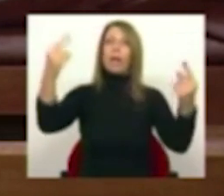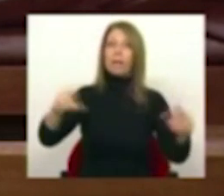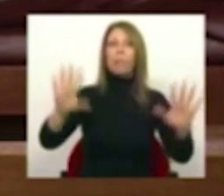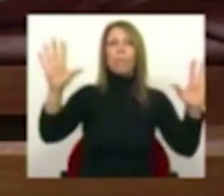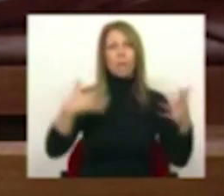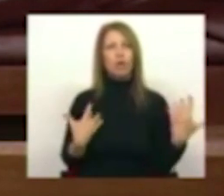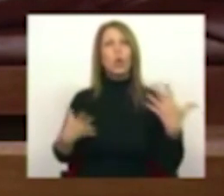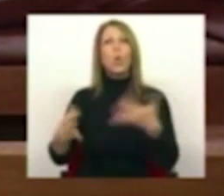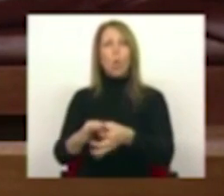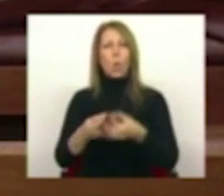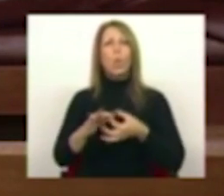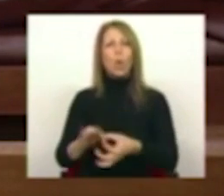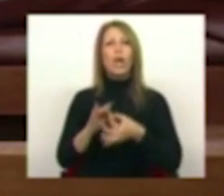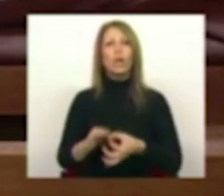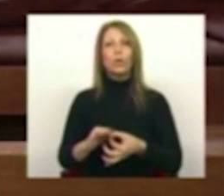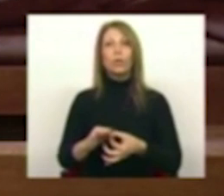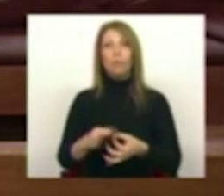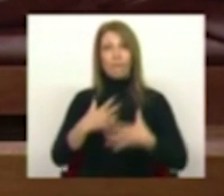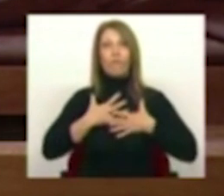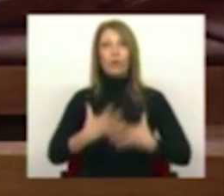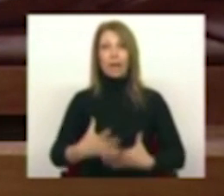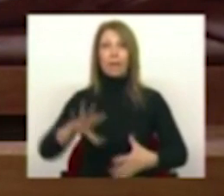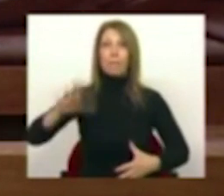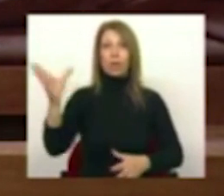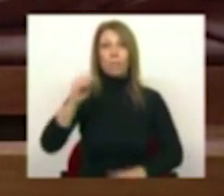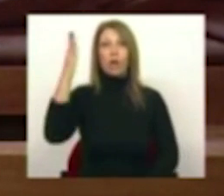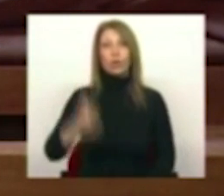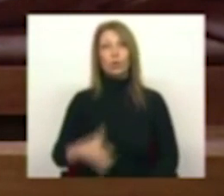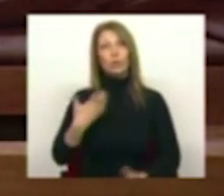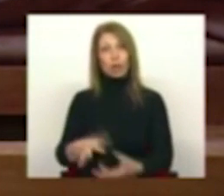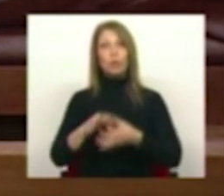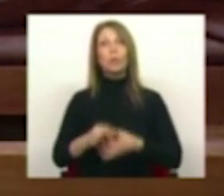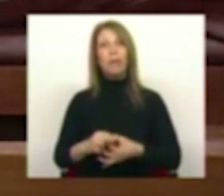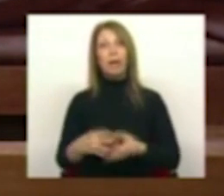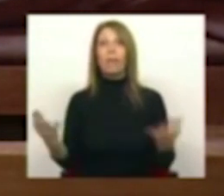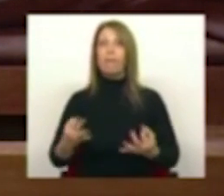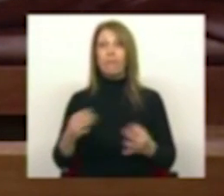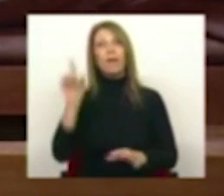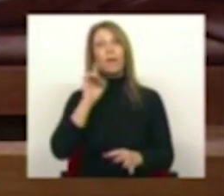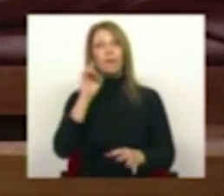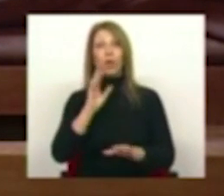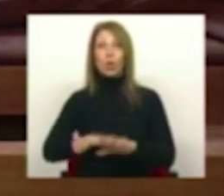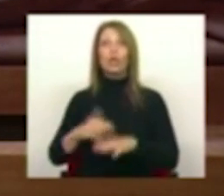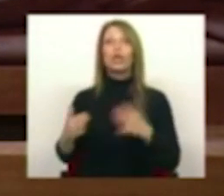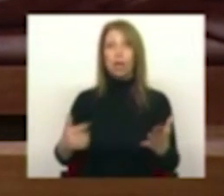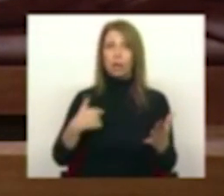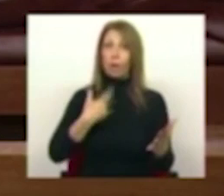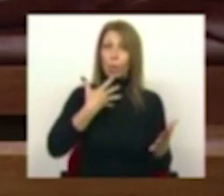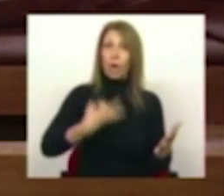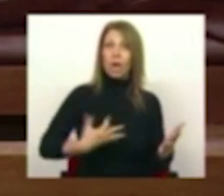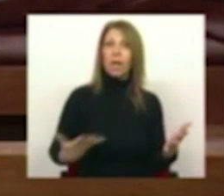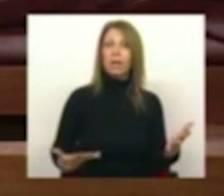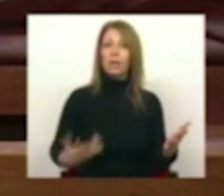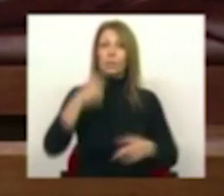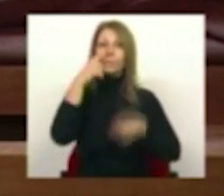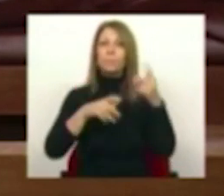mais justo e mais solidário. Unem-nos os valores de esquerda. Acreditamos, e em particular eu acredito, que